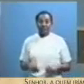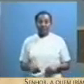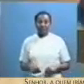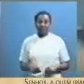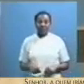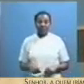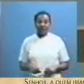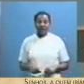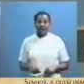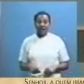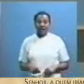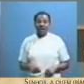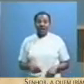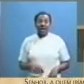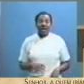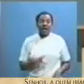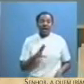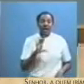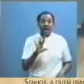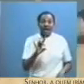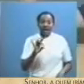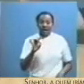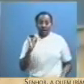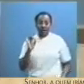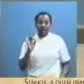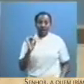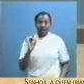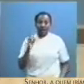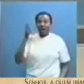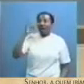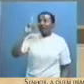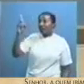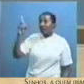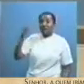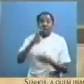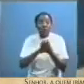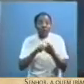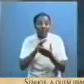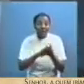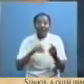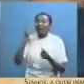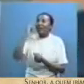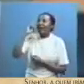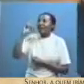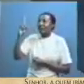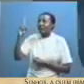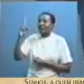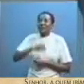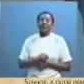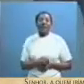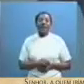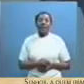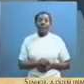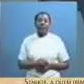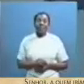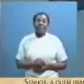40, 50 peças de roupa e não sabe qual veste. Sabe por quê? Porque sabe que pode pôr a roupa mais chique